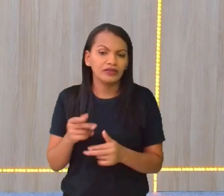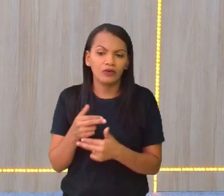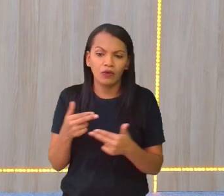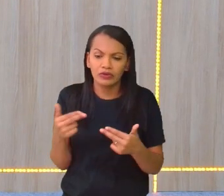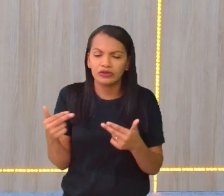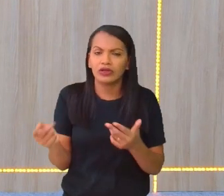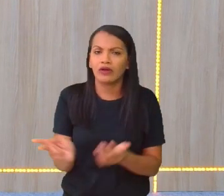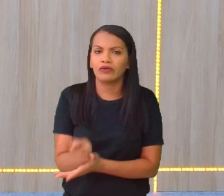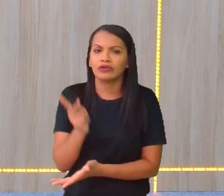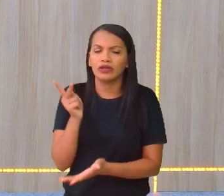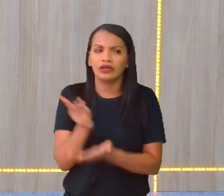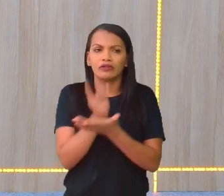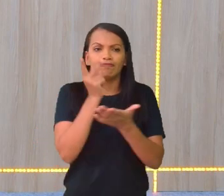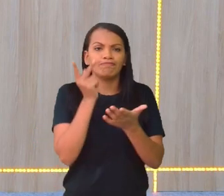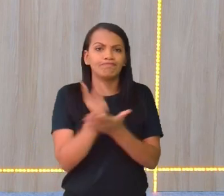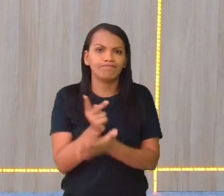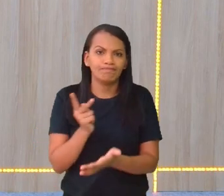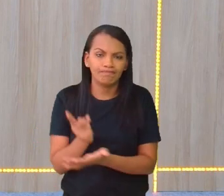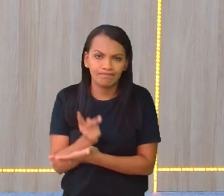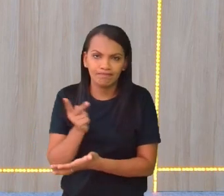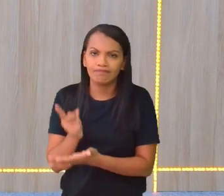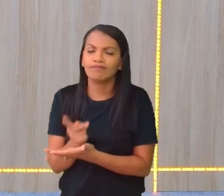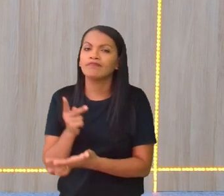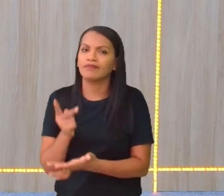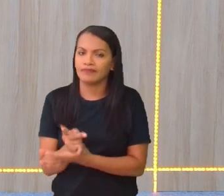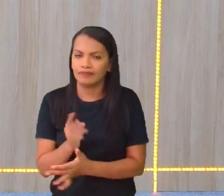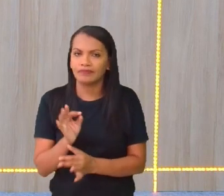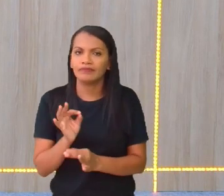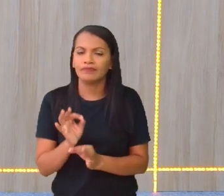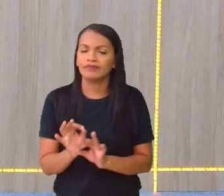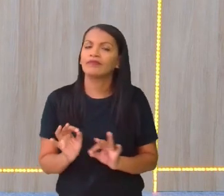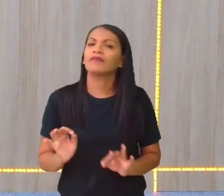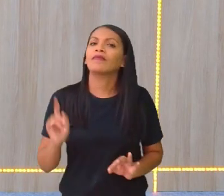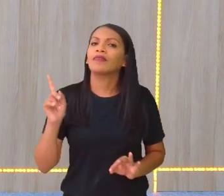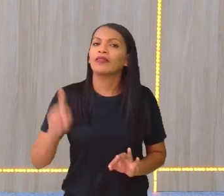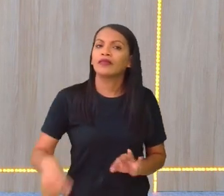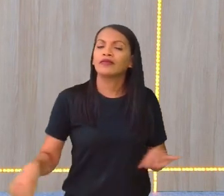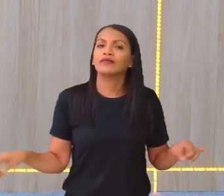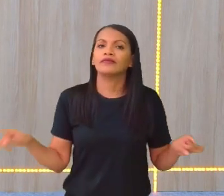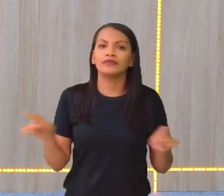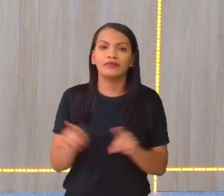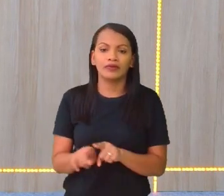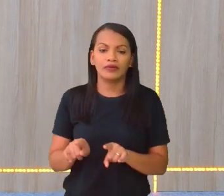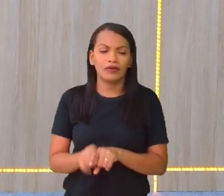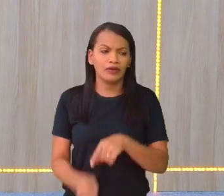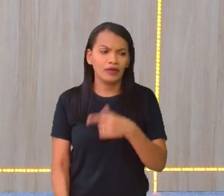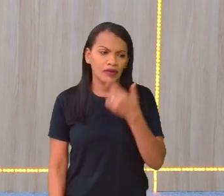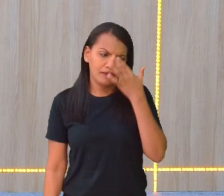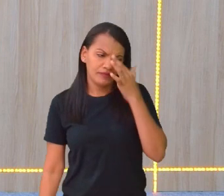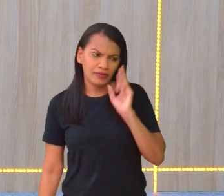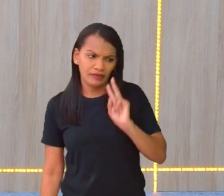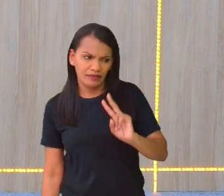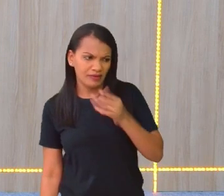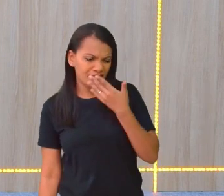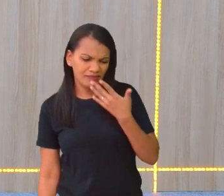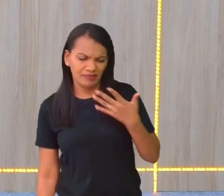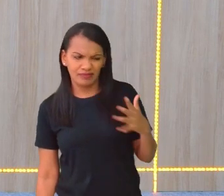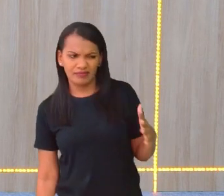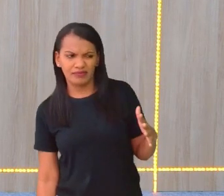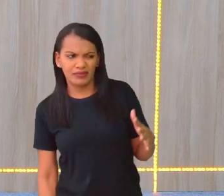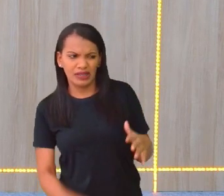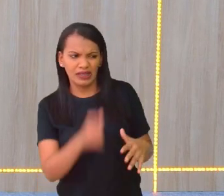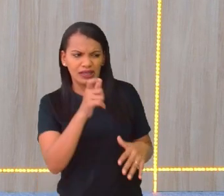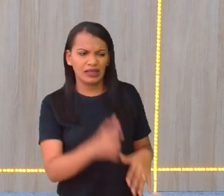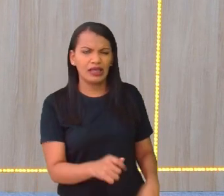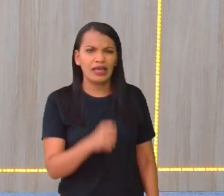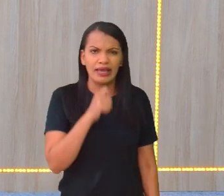é? E questionamento colocado ali pelo outro, e aquele outro que não está preparado, não é? Que não está